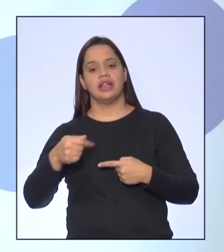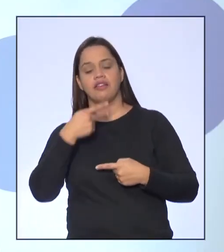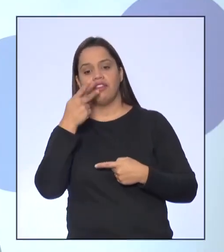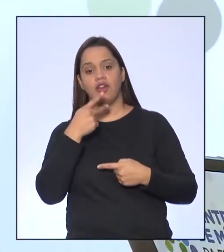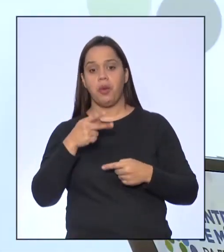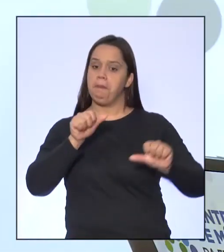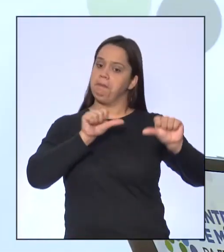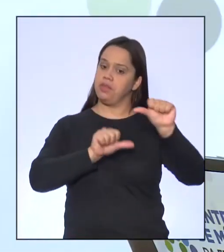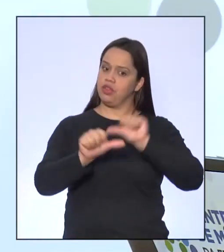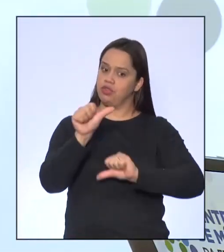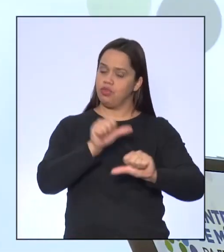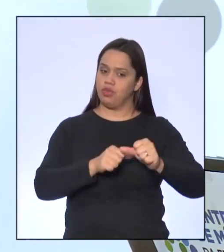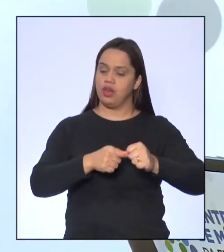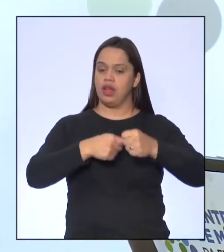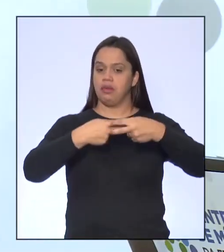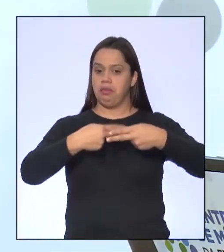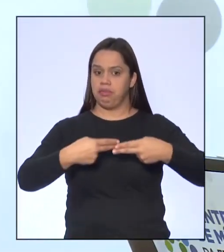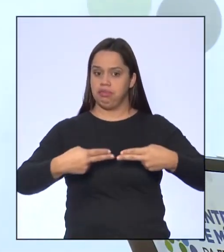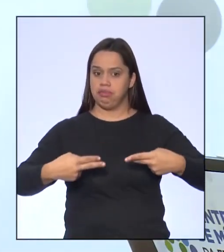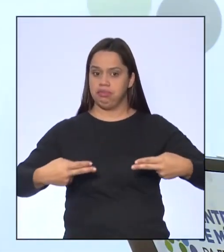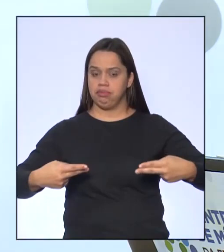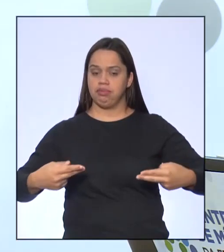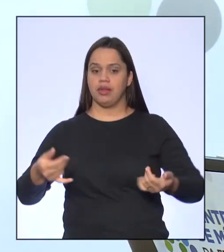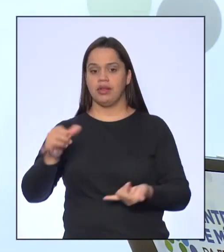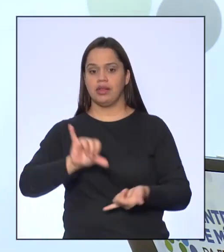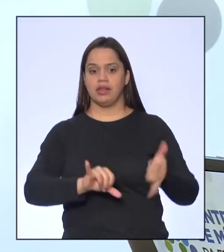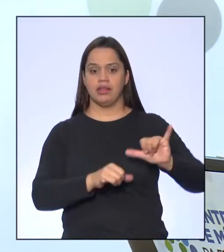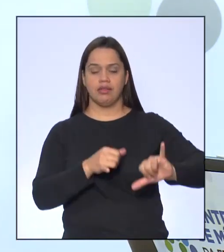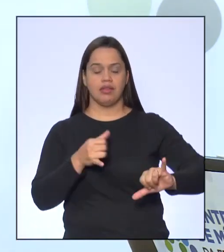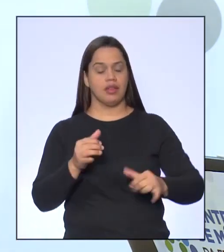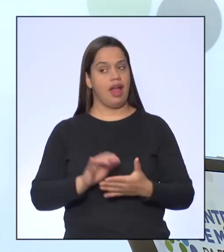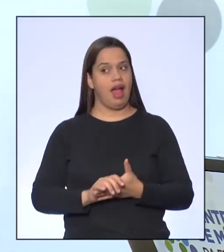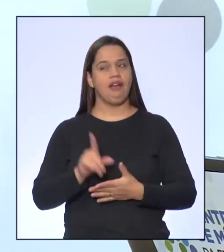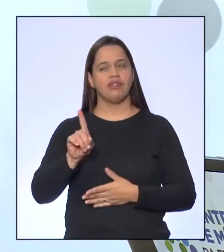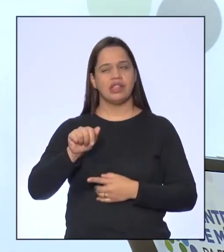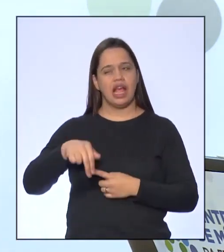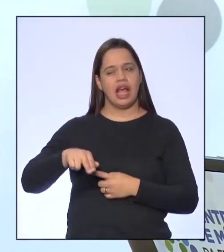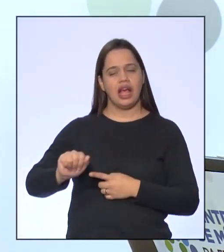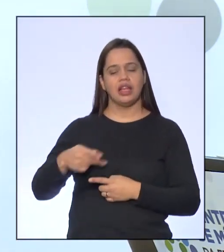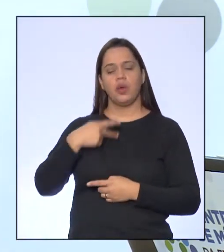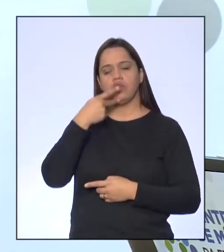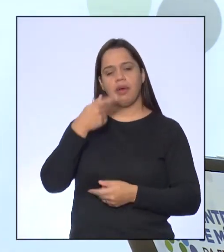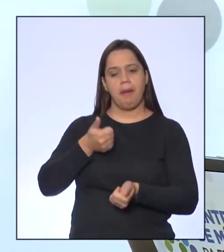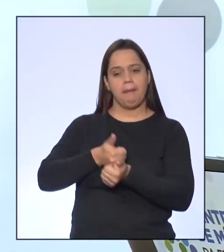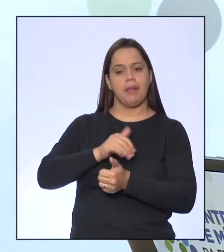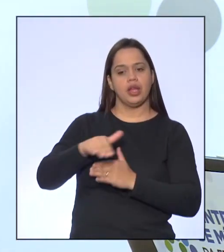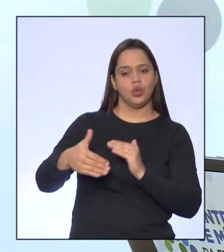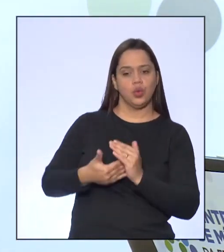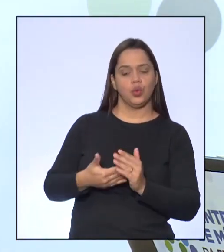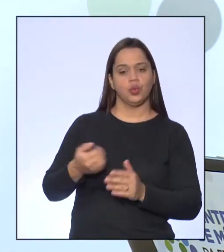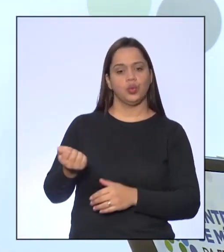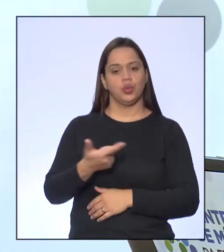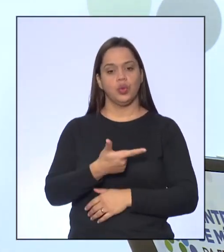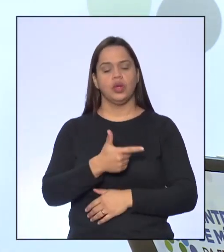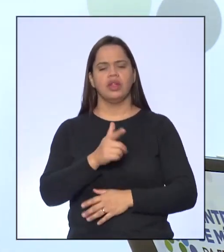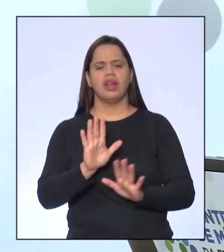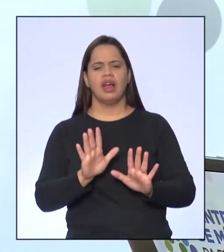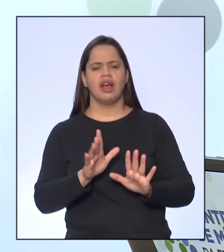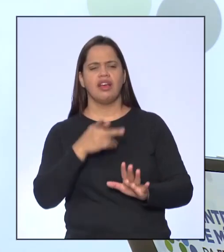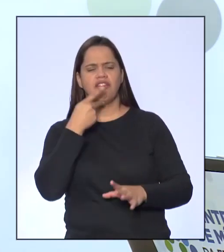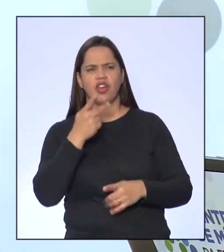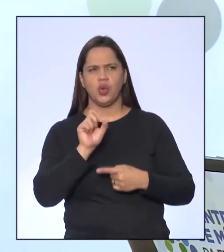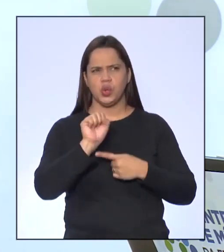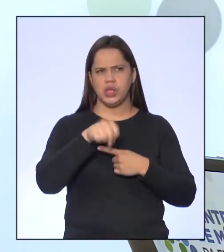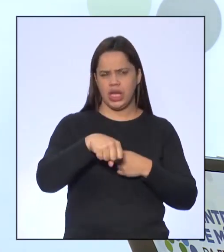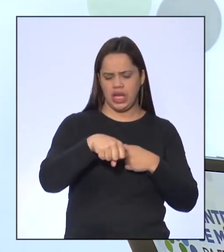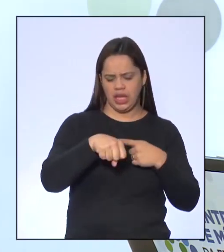químicos. Olha só, Ana Laura, você acho que chegou mais próximo de todos. Todos realmente falaram alguma coisa? Quem falou sim podia falar